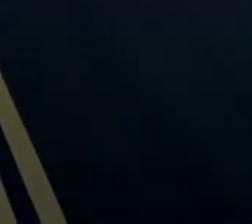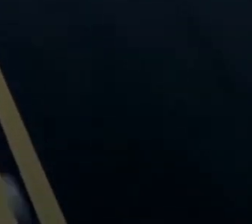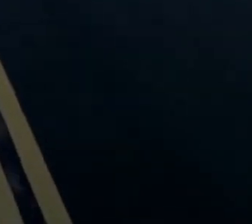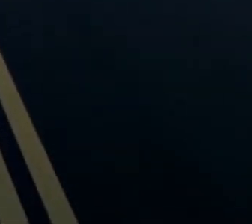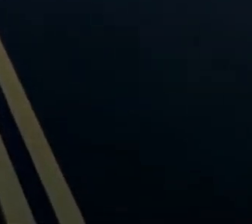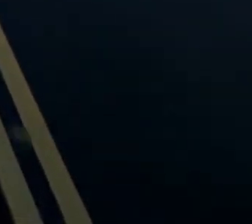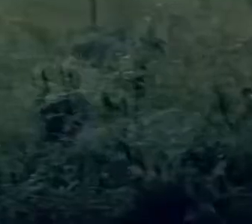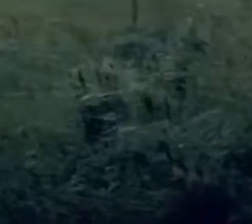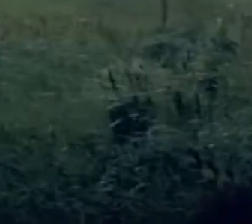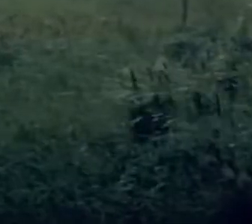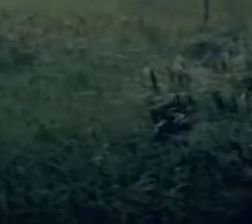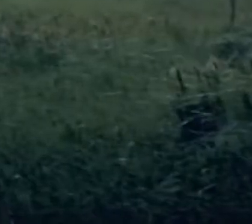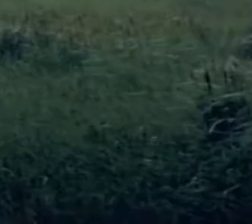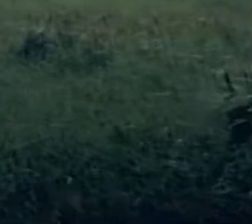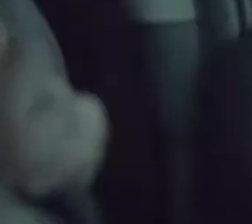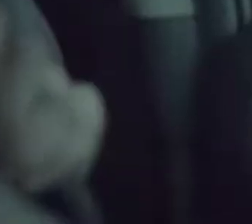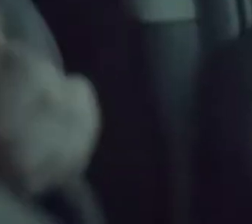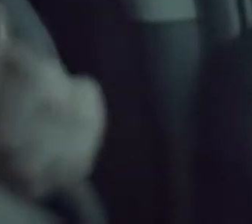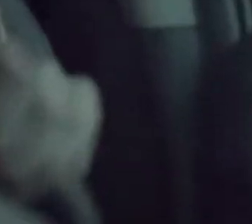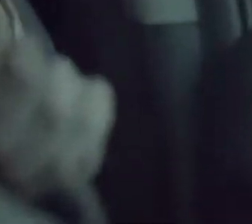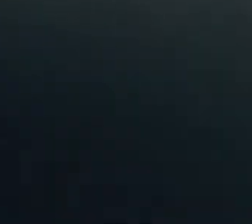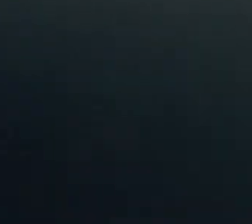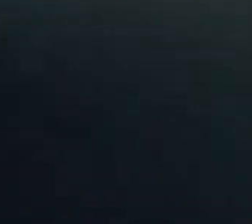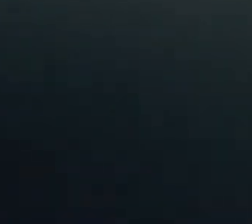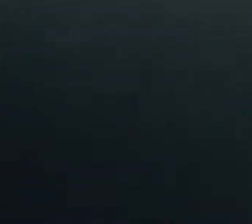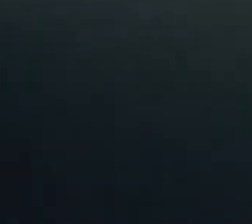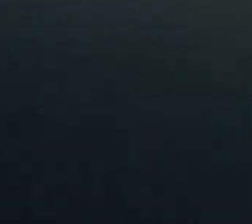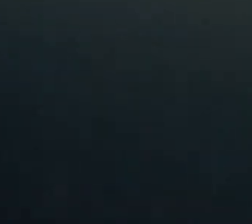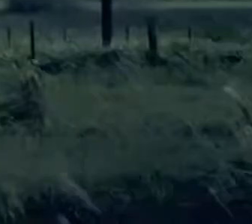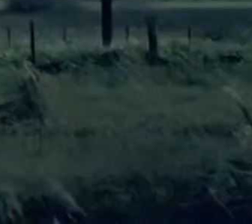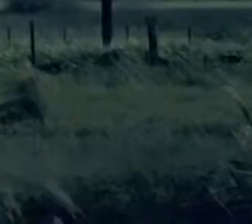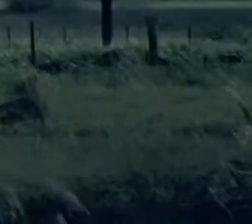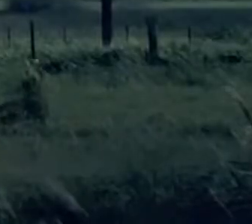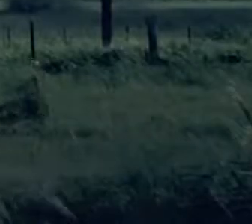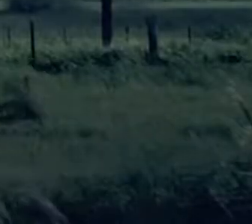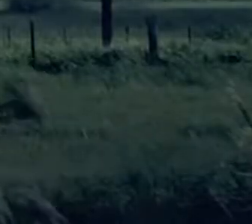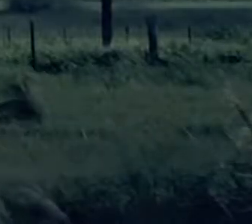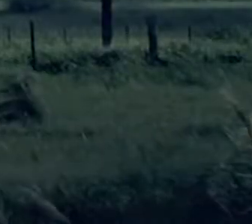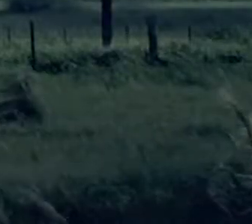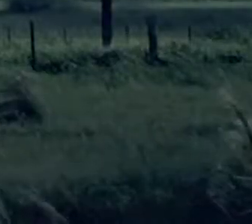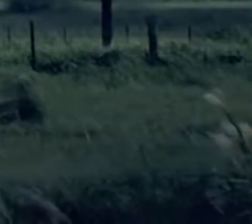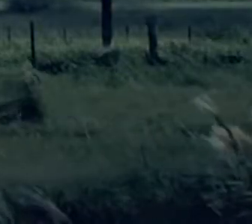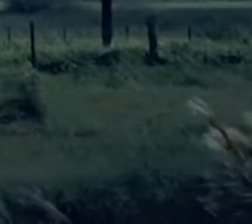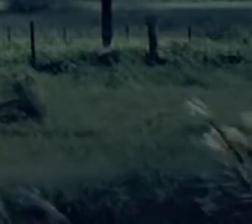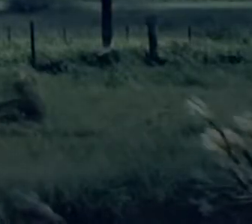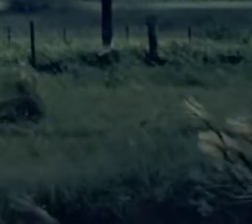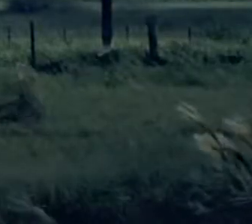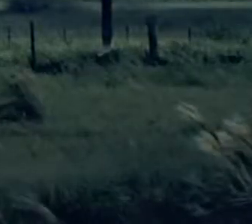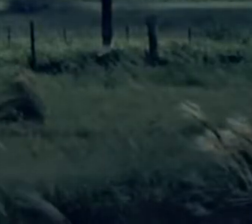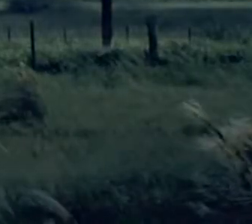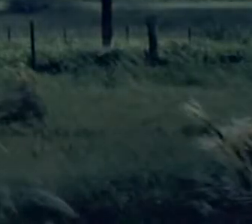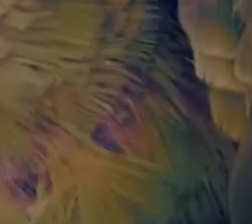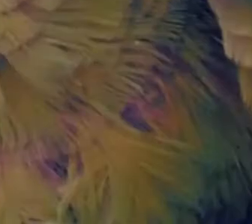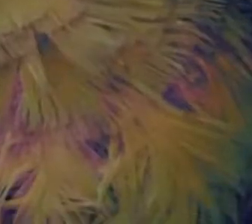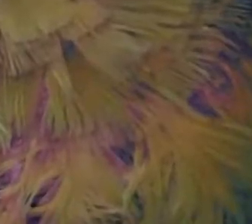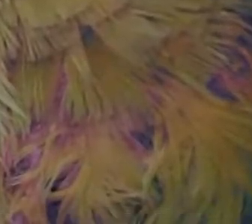não consegue desrespeitar as leis da física, mas pode não ser vítima delas. A escolha é